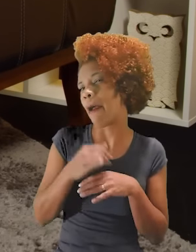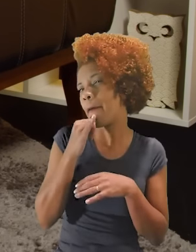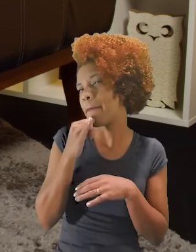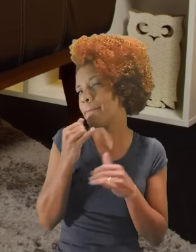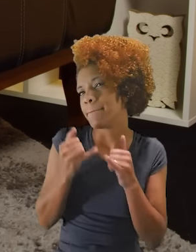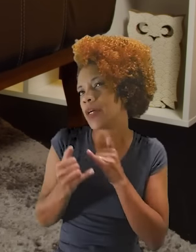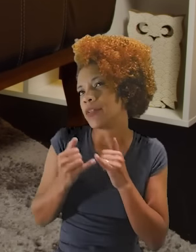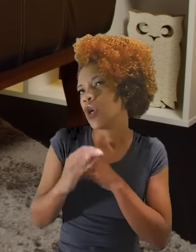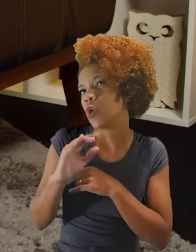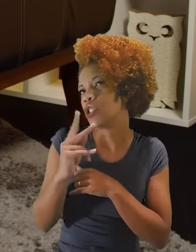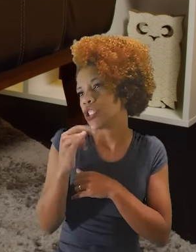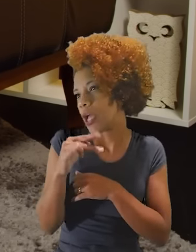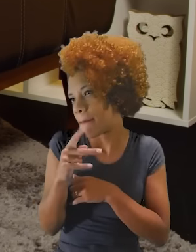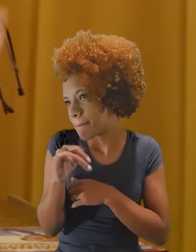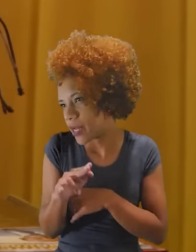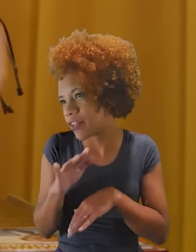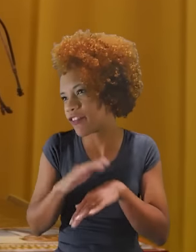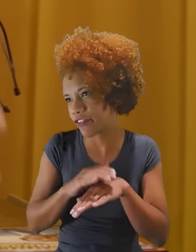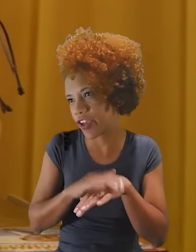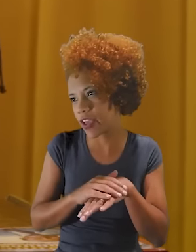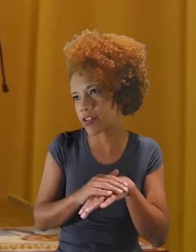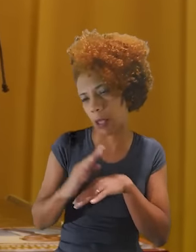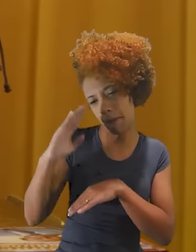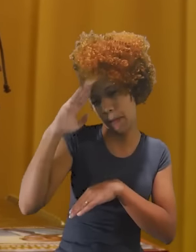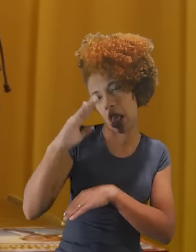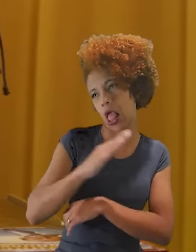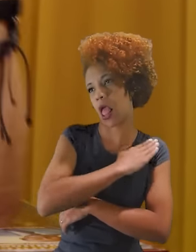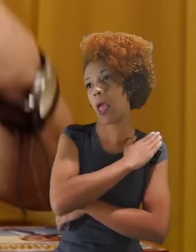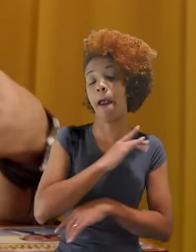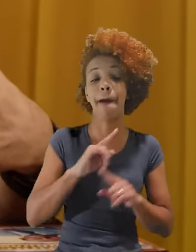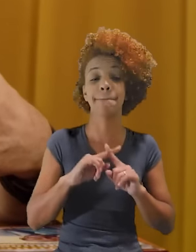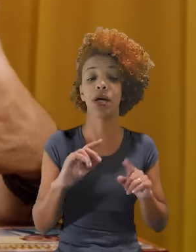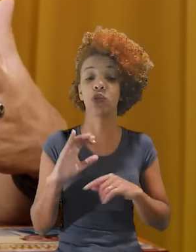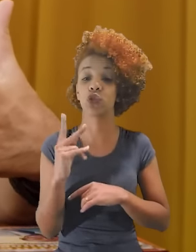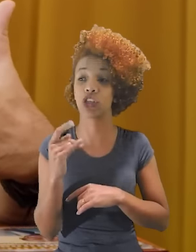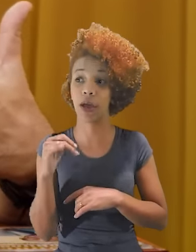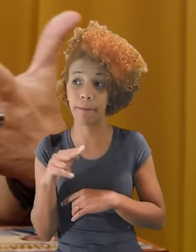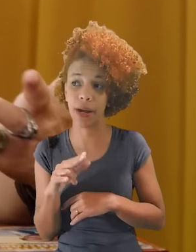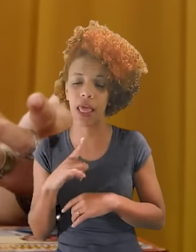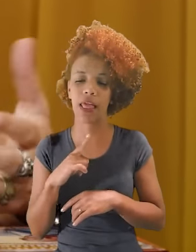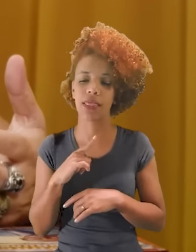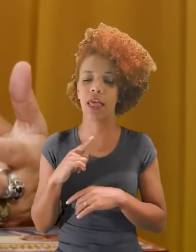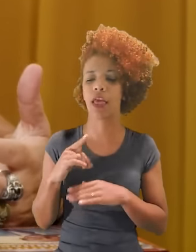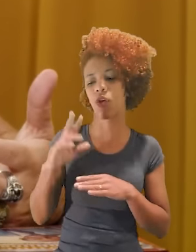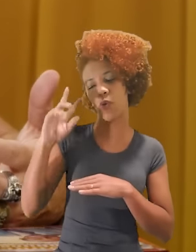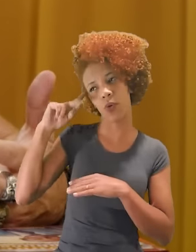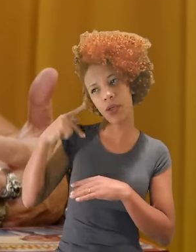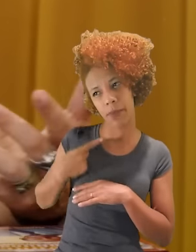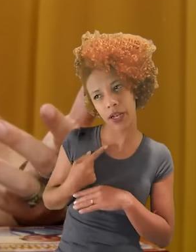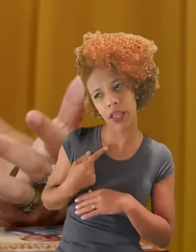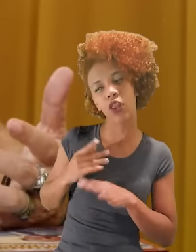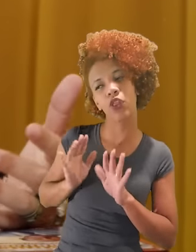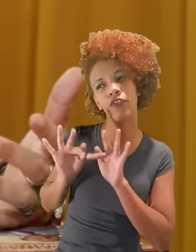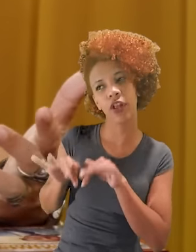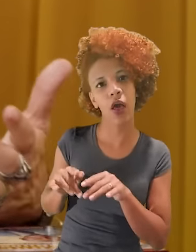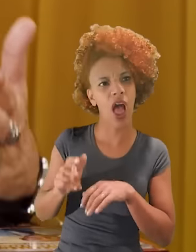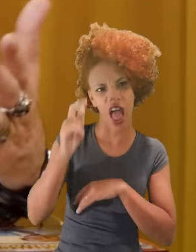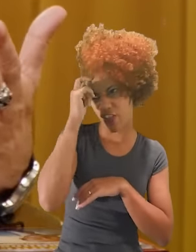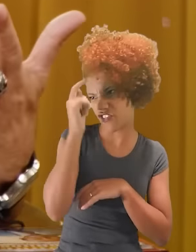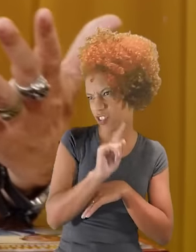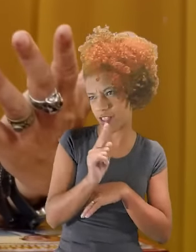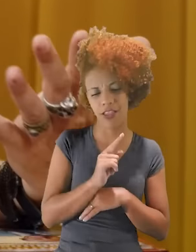fez com o Grande Ditador, mais satírico ainda, cara. Porque o do Chaplin ainda tem aquele momento humanista, né? No final. Sim, sim. O